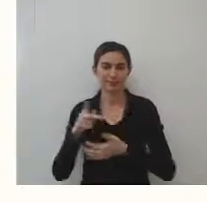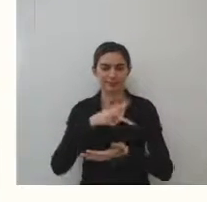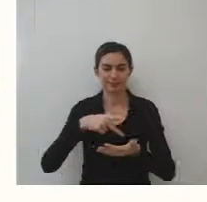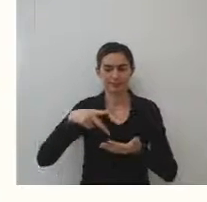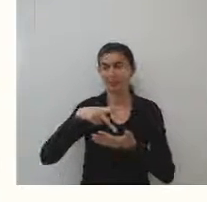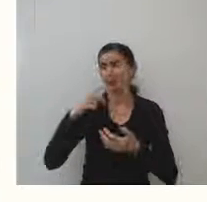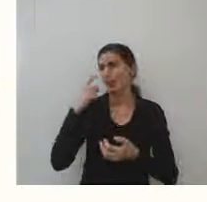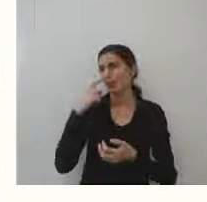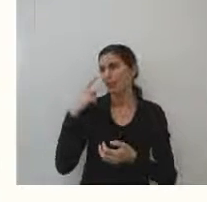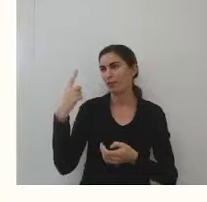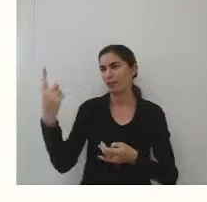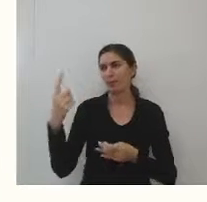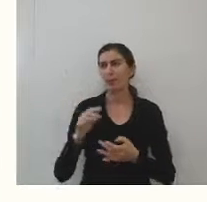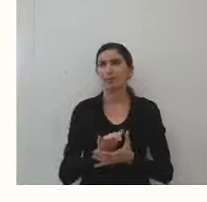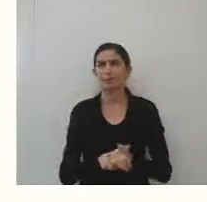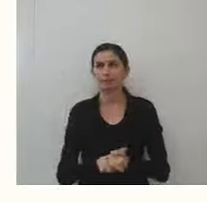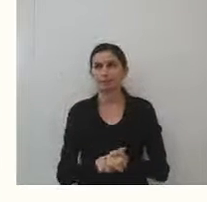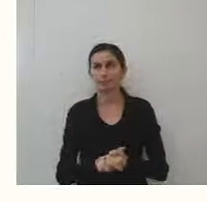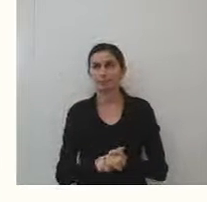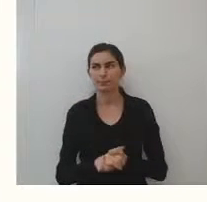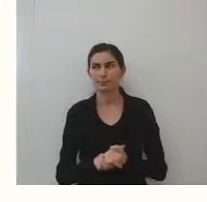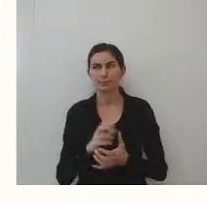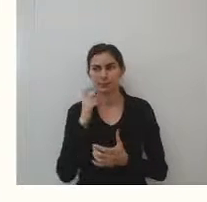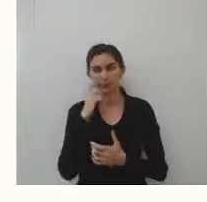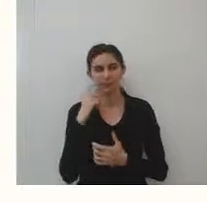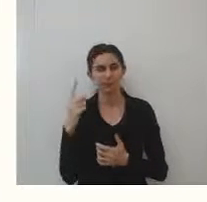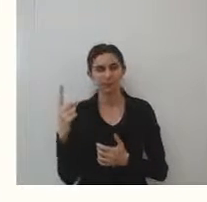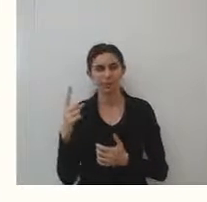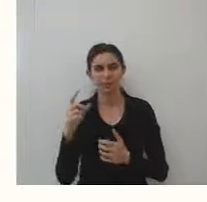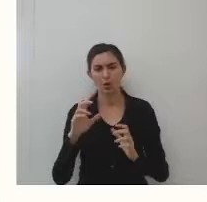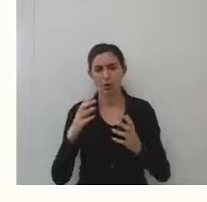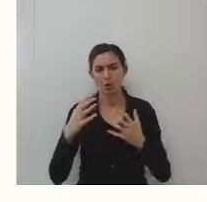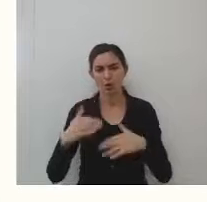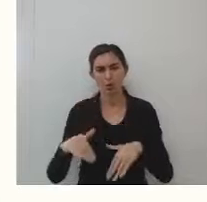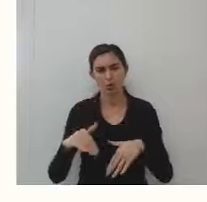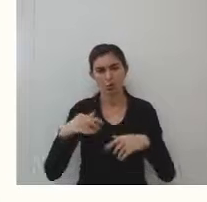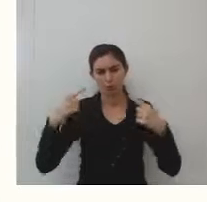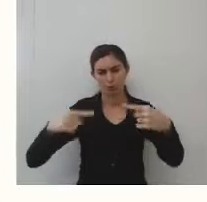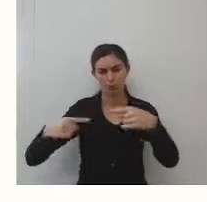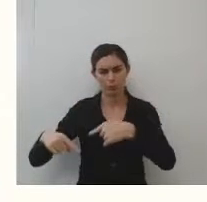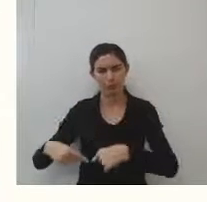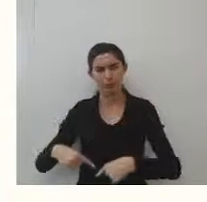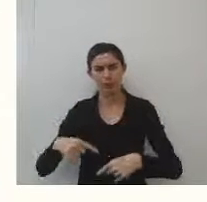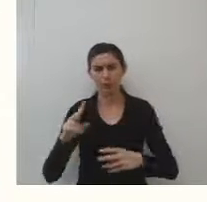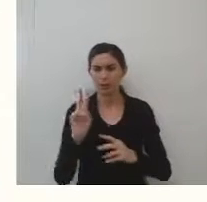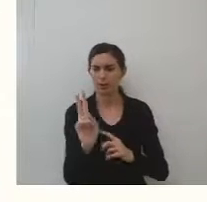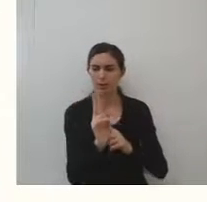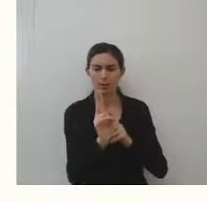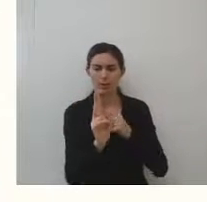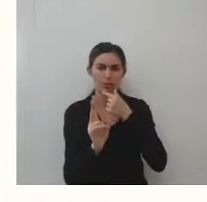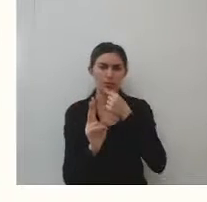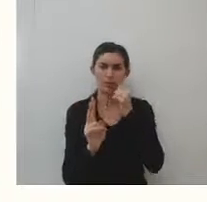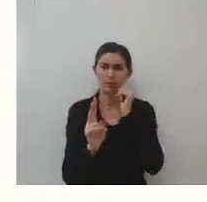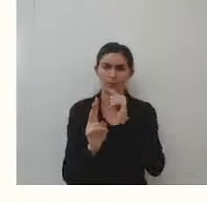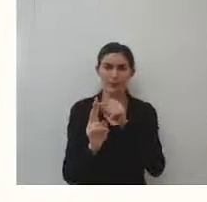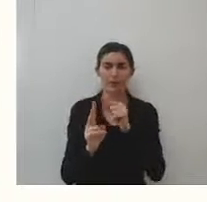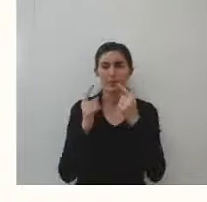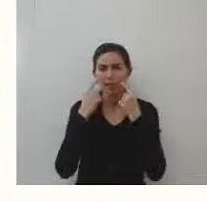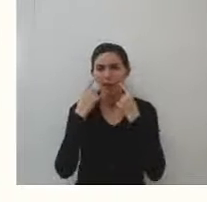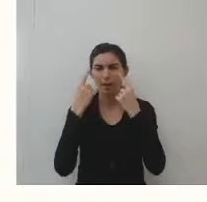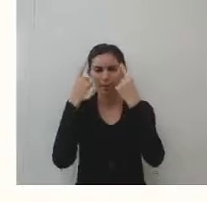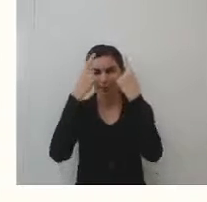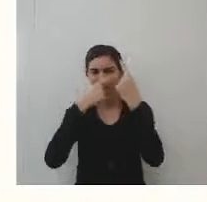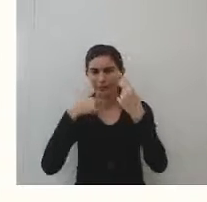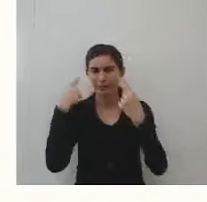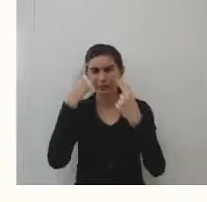observa essa dança daqui, ó. Um concurso de dança onde a gente tem um casal. Olha a